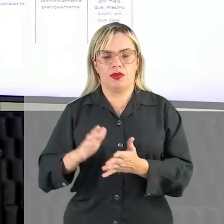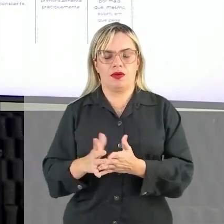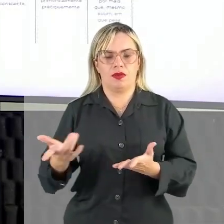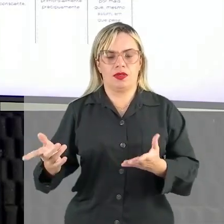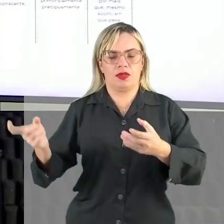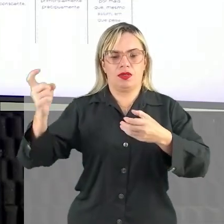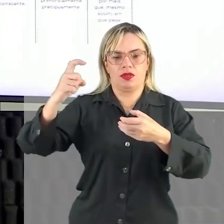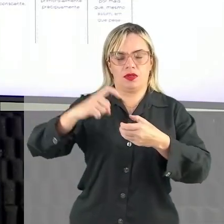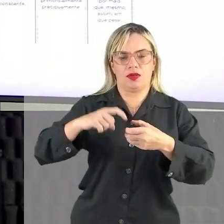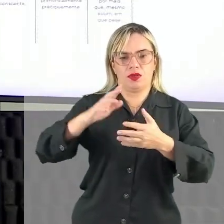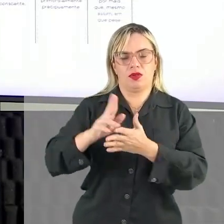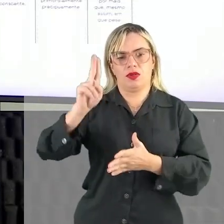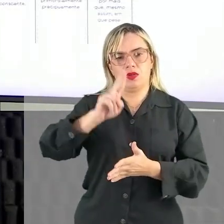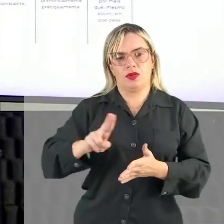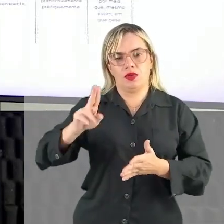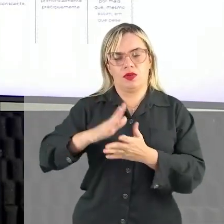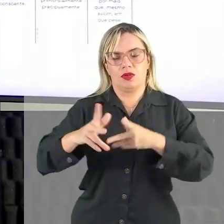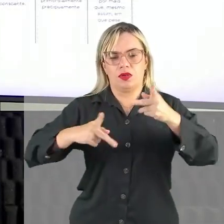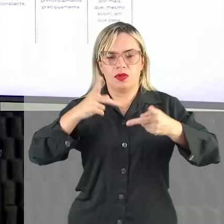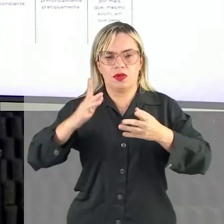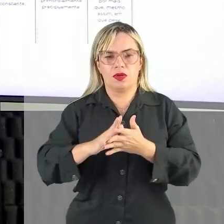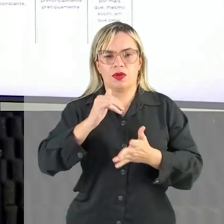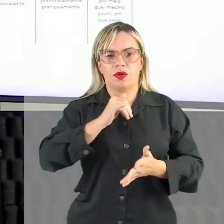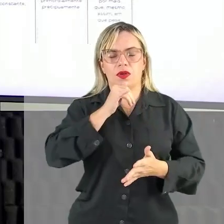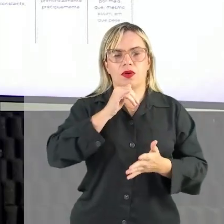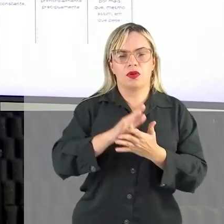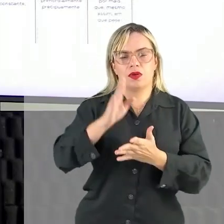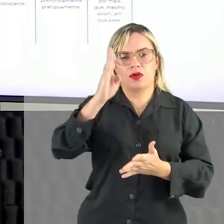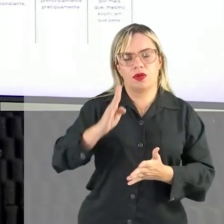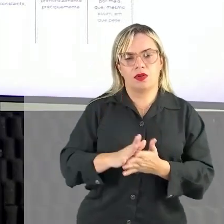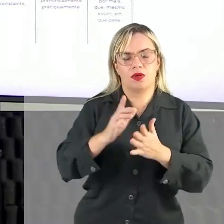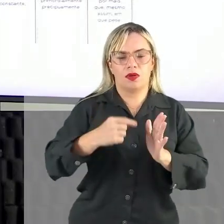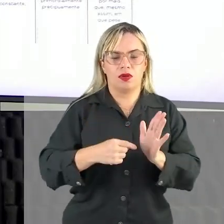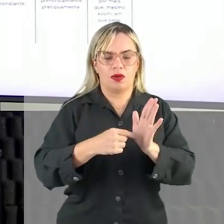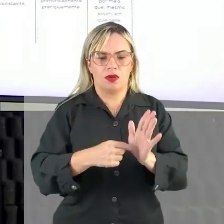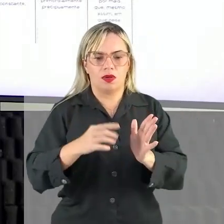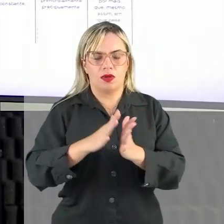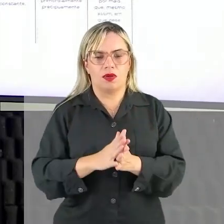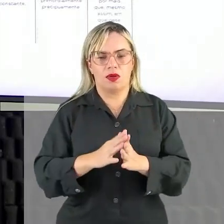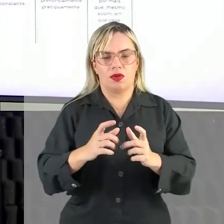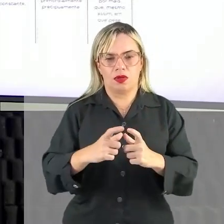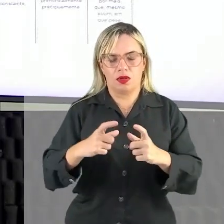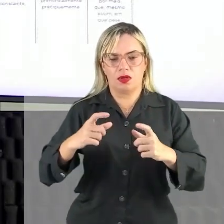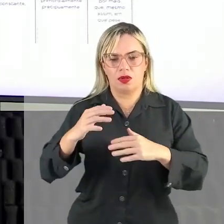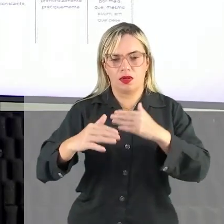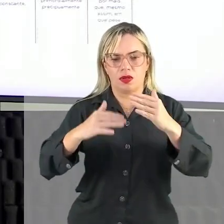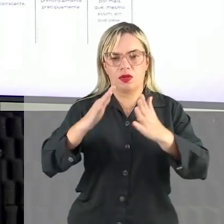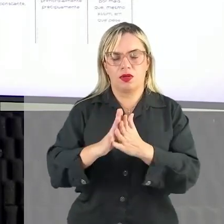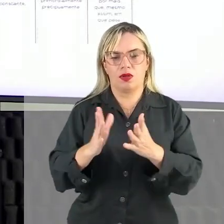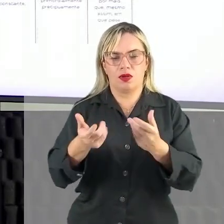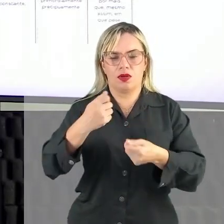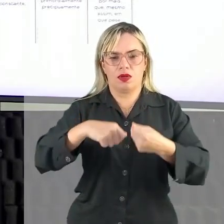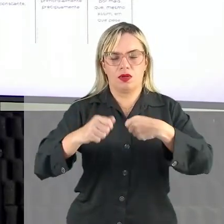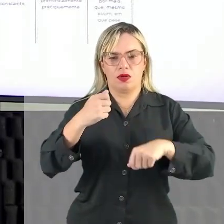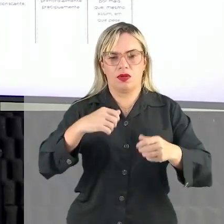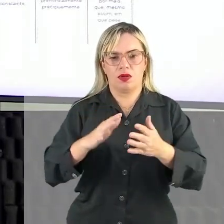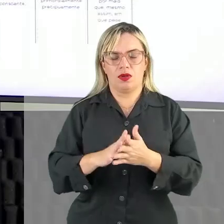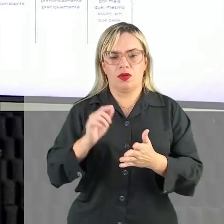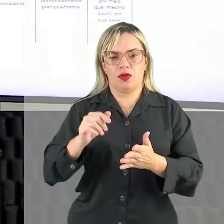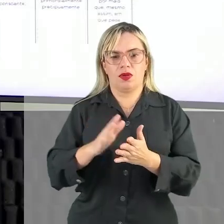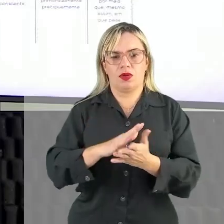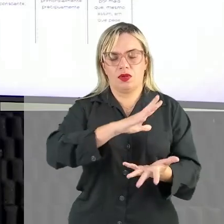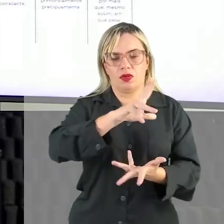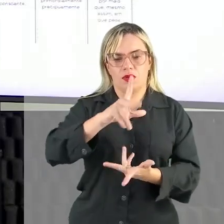anteriormente por exemplo o Brasil apresenta uma das maiores economias do mundo o mesmo investe em seu